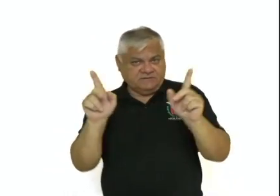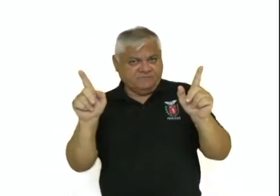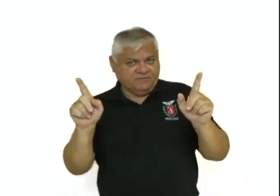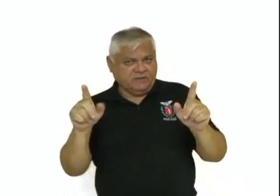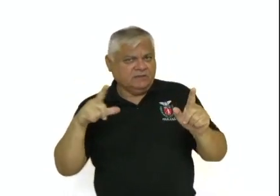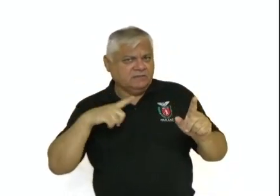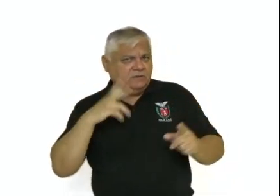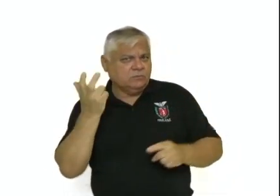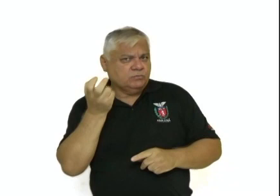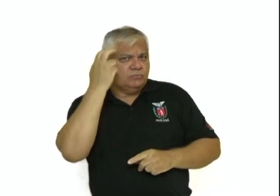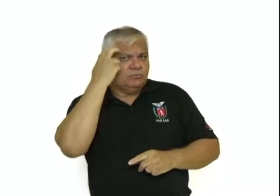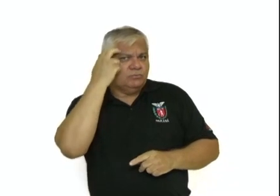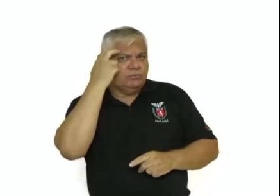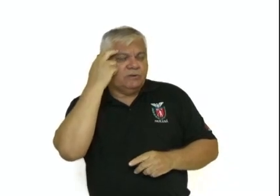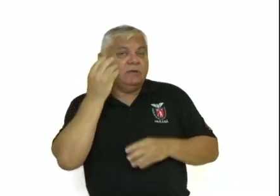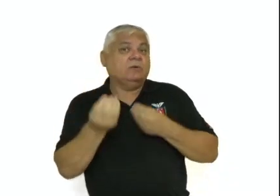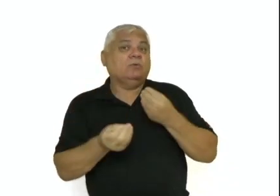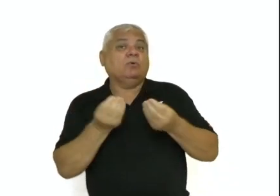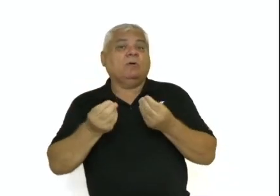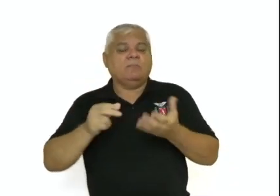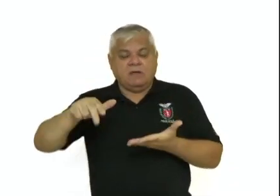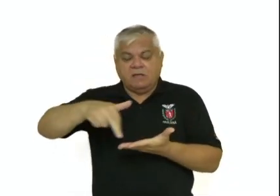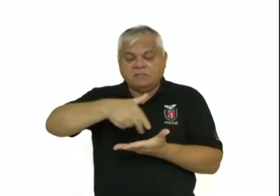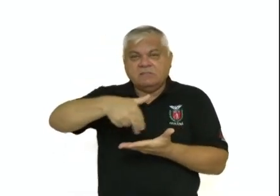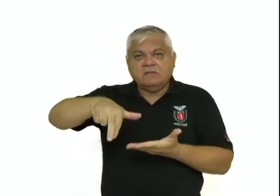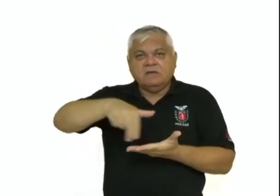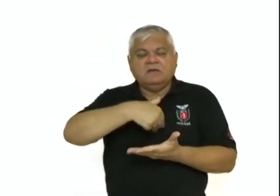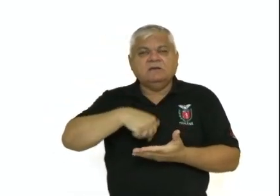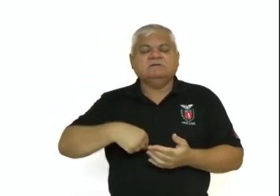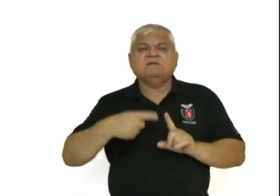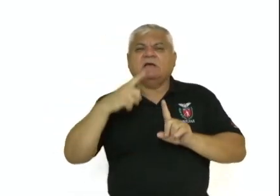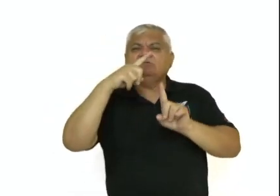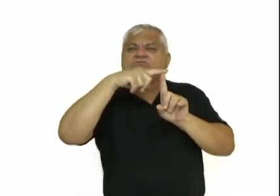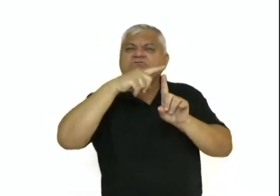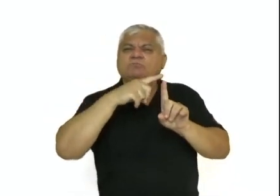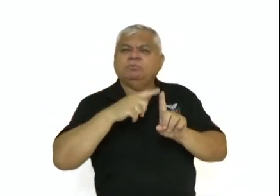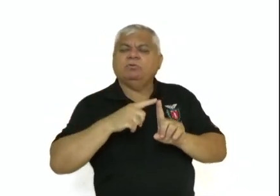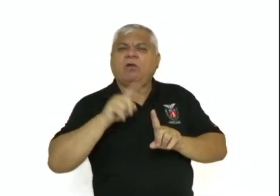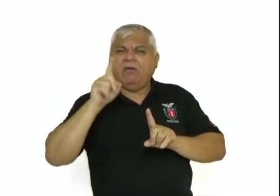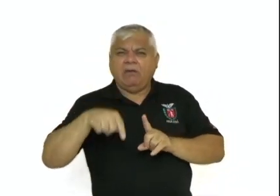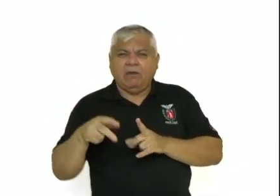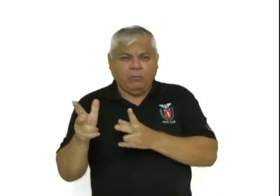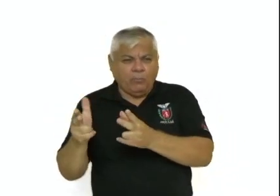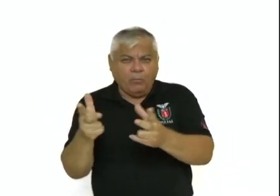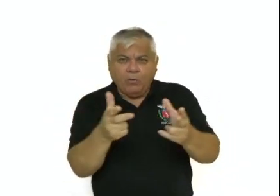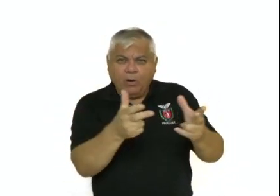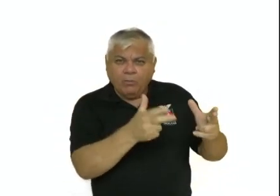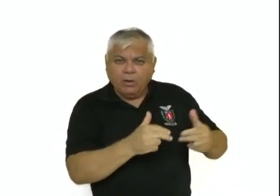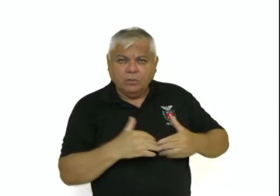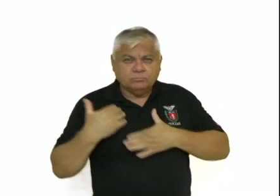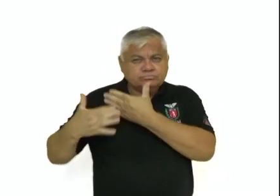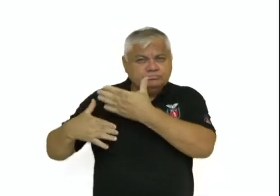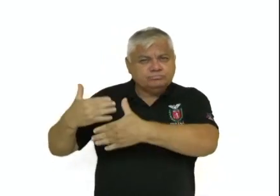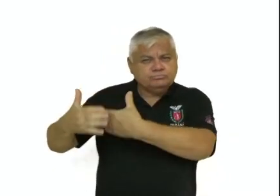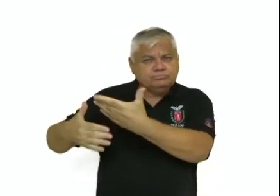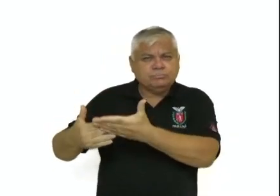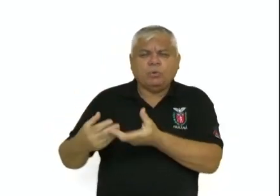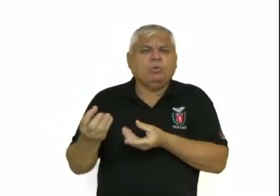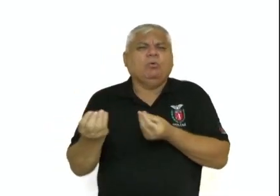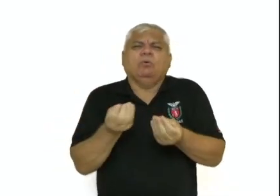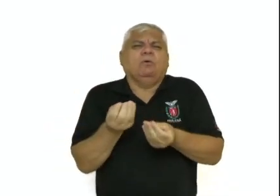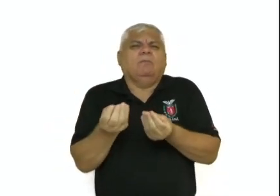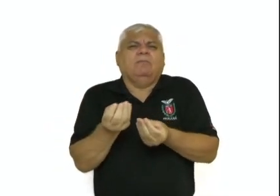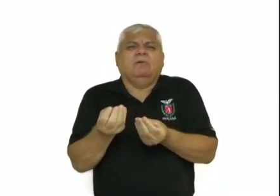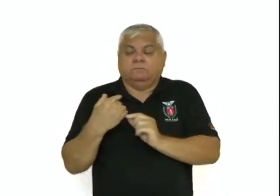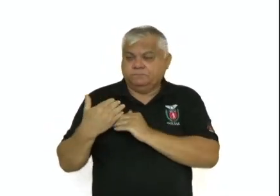diferentes culturas. A dança e as formas de dançar, elas são as mesmas ao longo da história? Como que foi